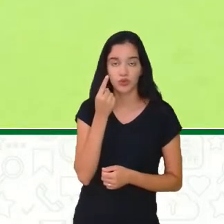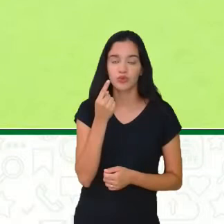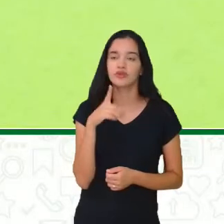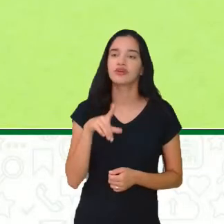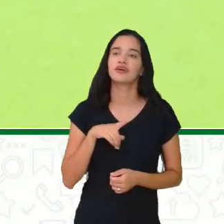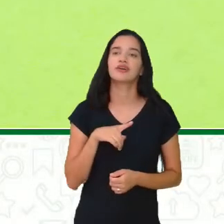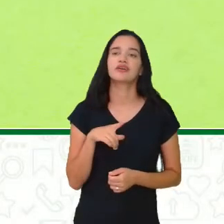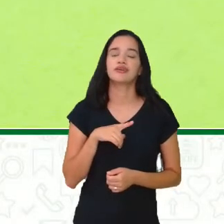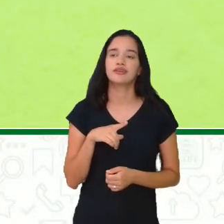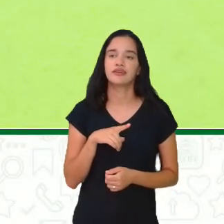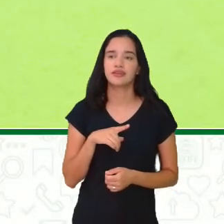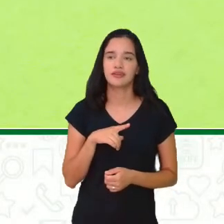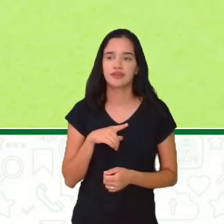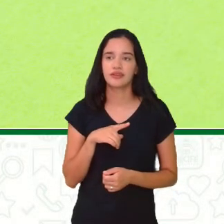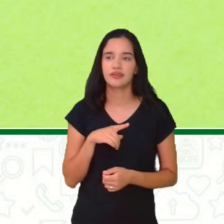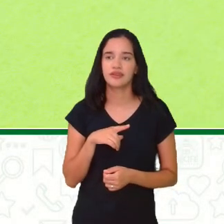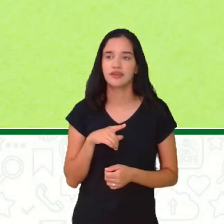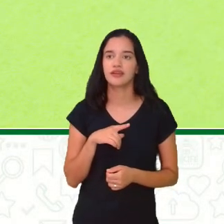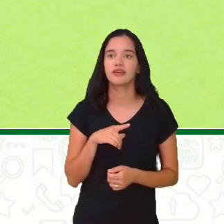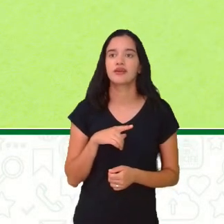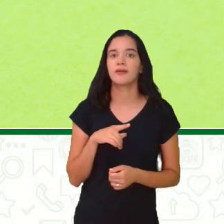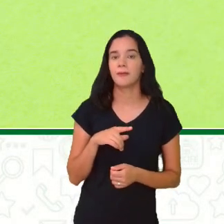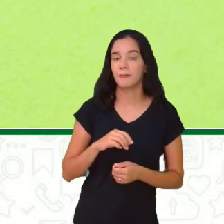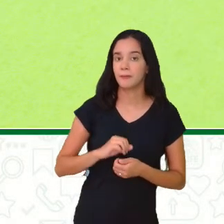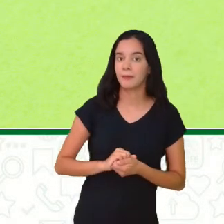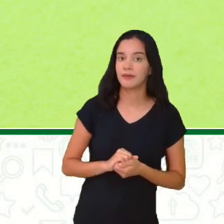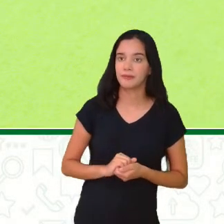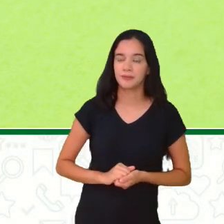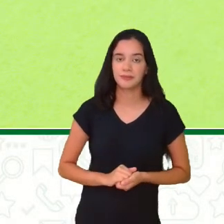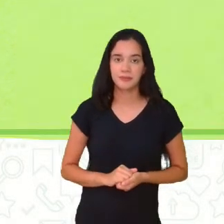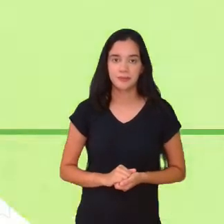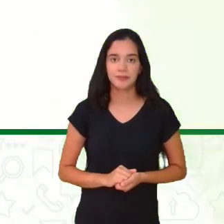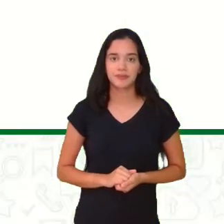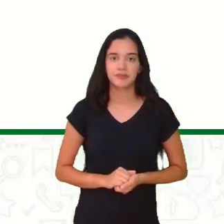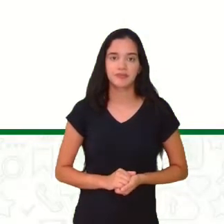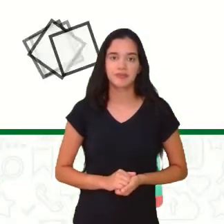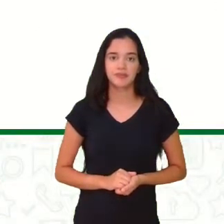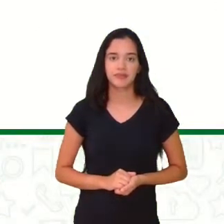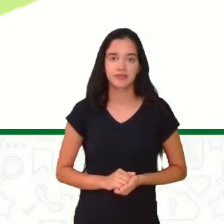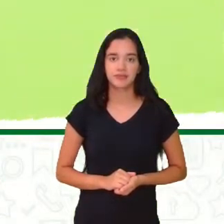tem setinhas mais embaixo, né?